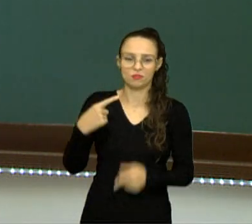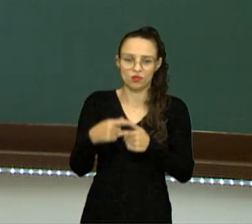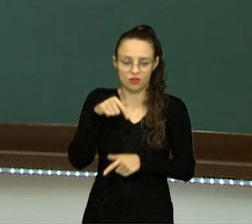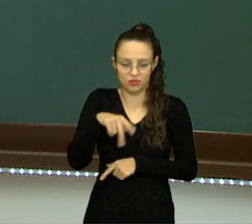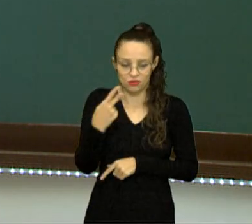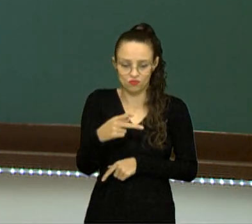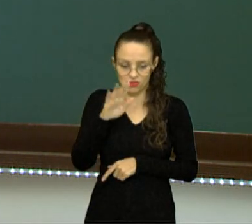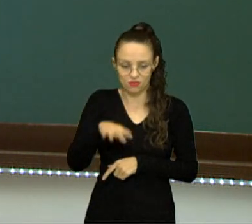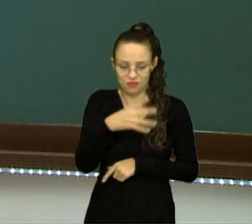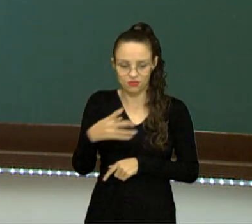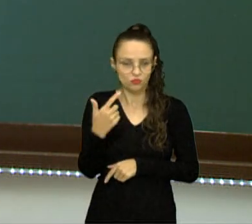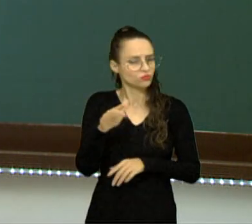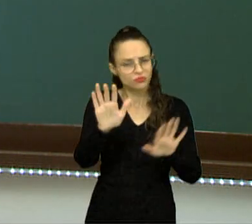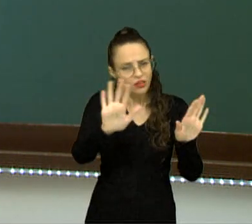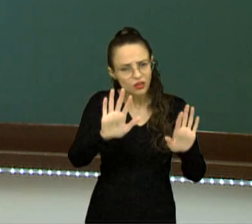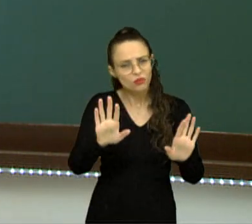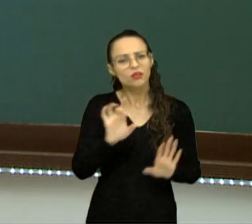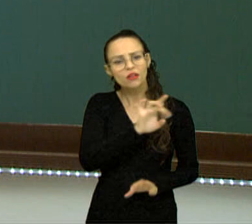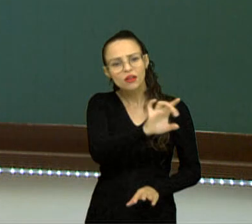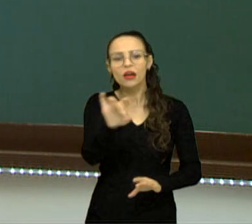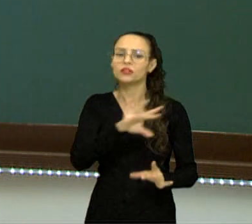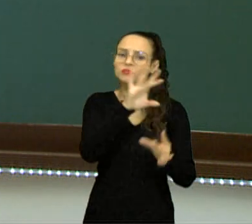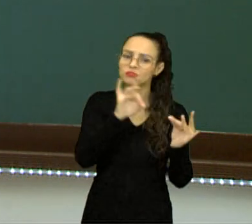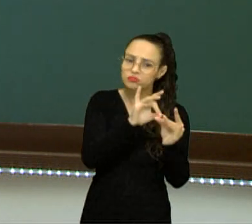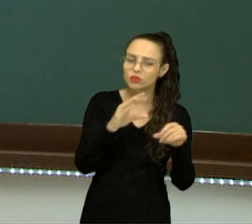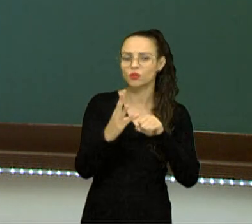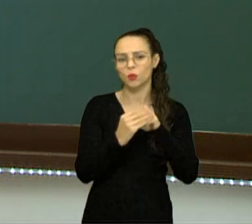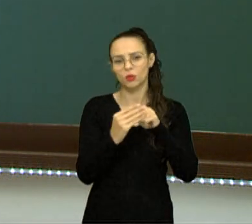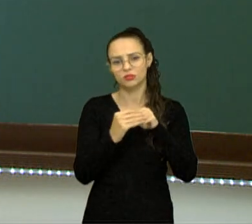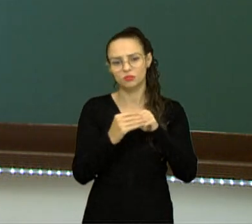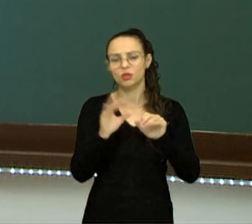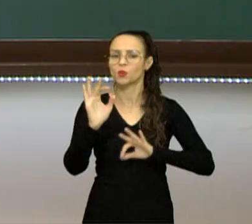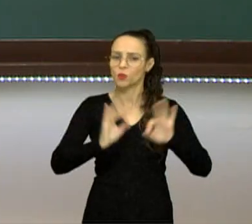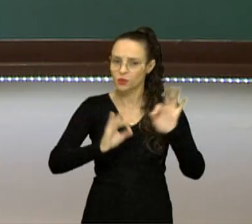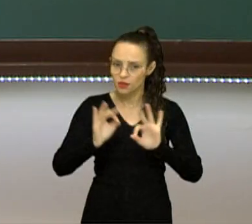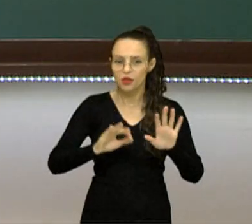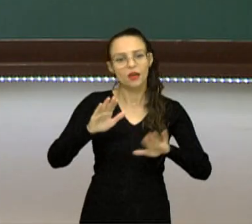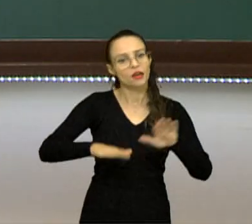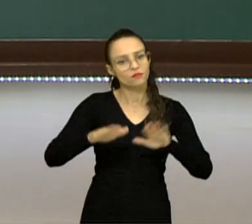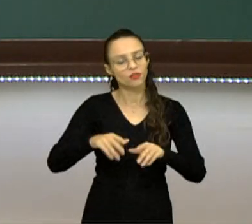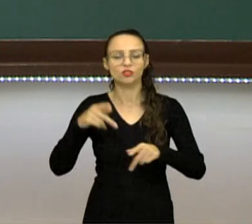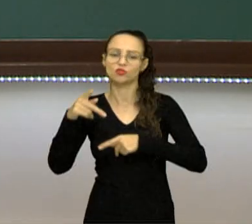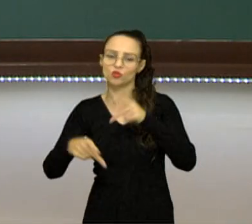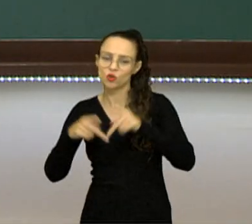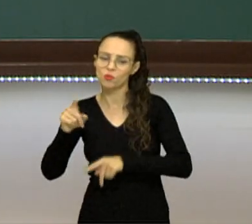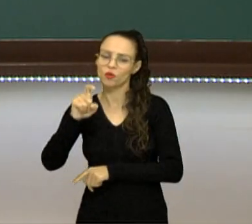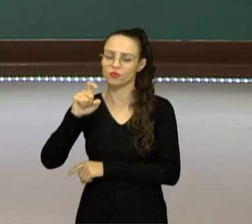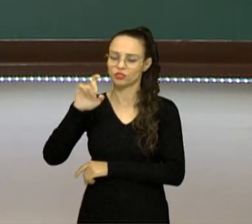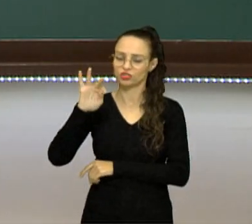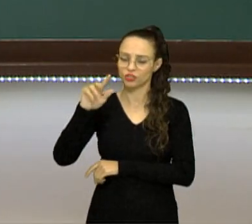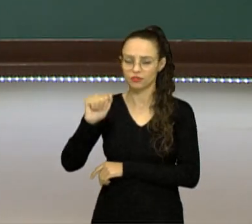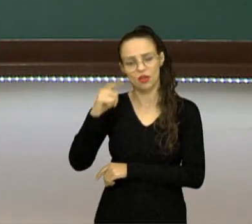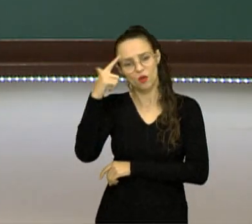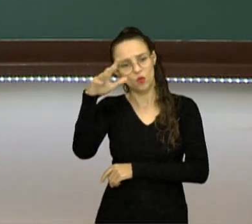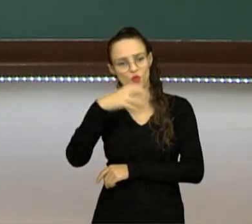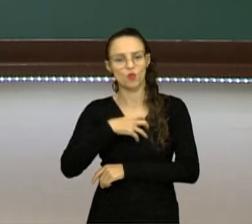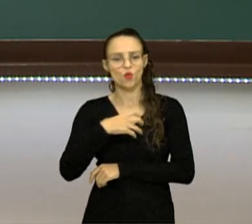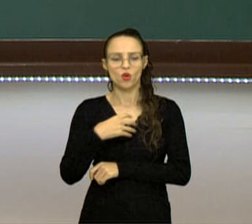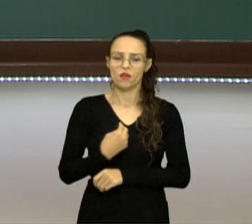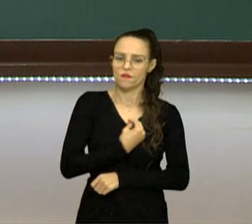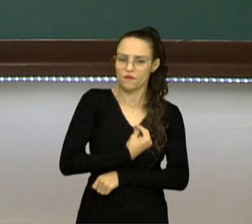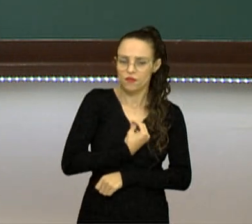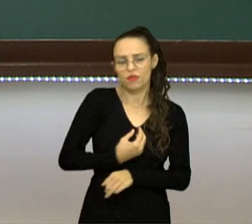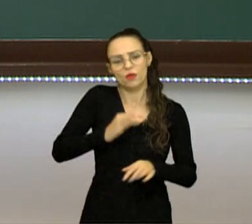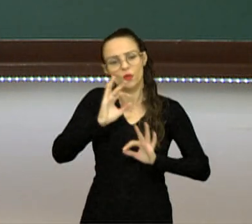Não, cada um tem suas particularidades, seu conhecimento, sua organização. Às vezes o povo Xetá tinha uma outra forma de viver,